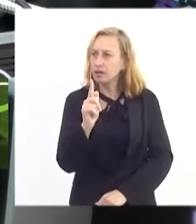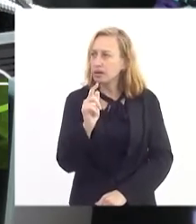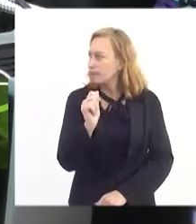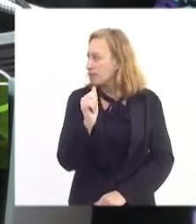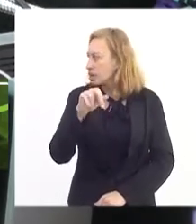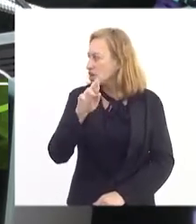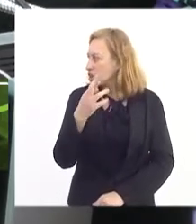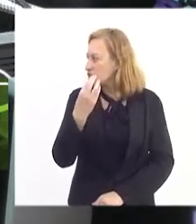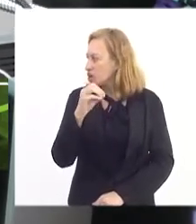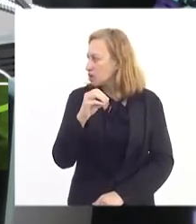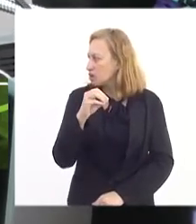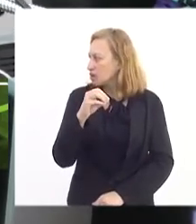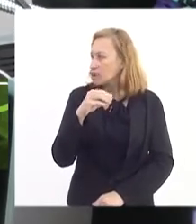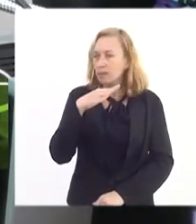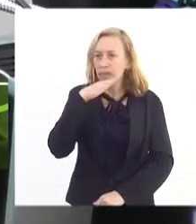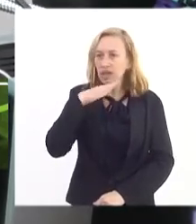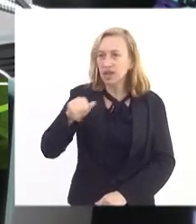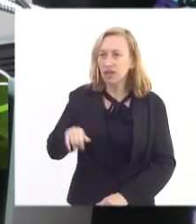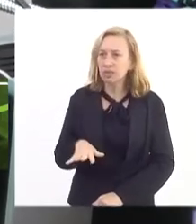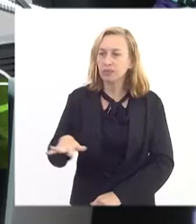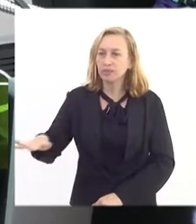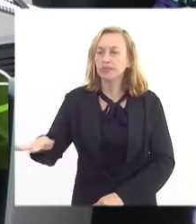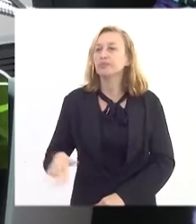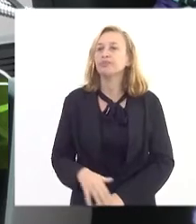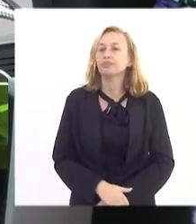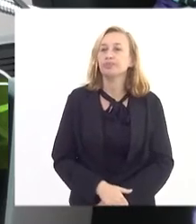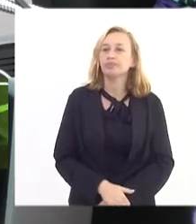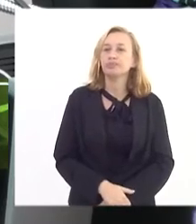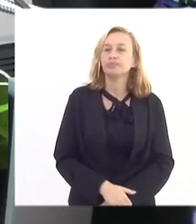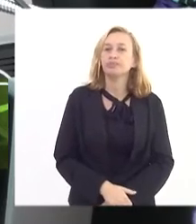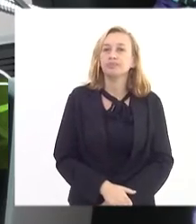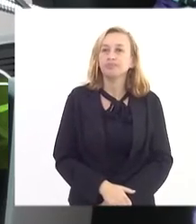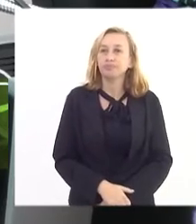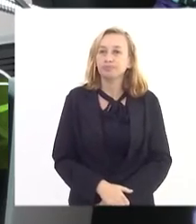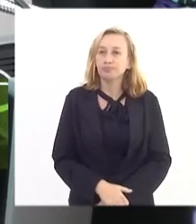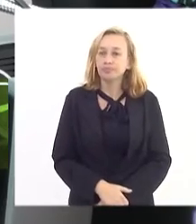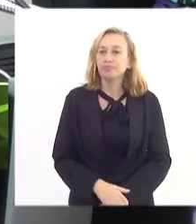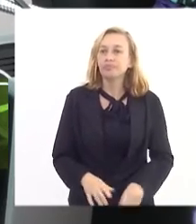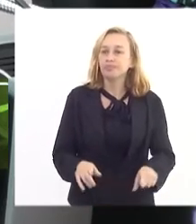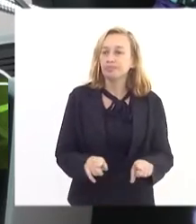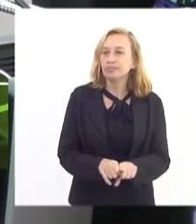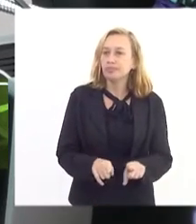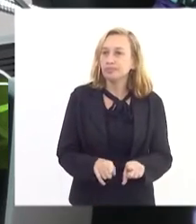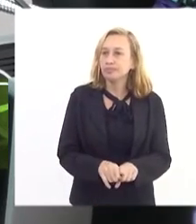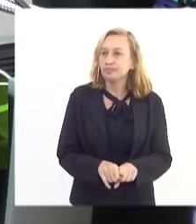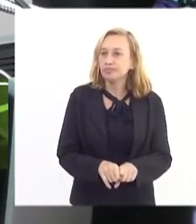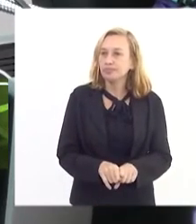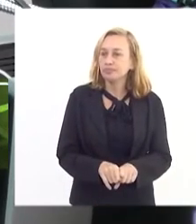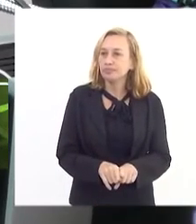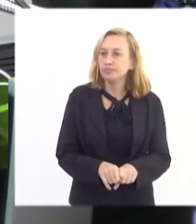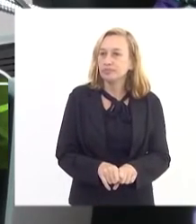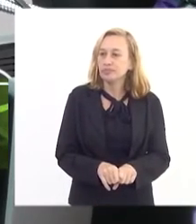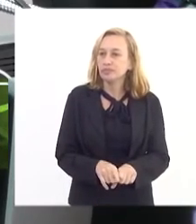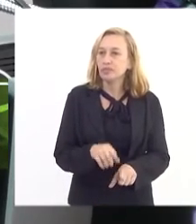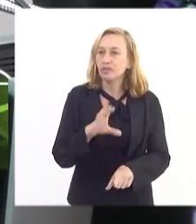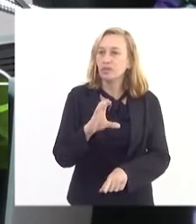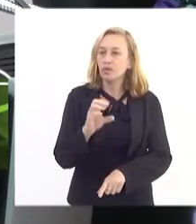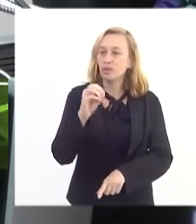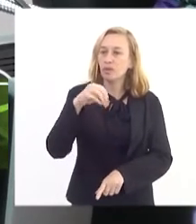nos dois troncos que demanda a Guanabara, como também em relação ao complexo de Itaboraí,